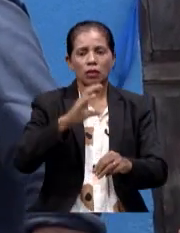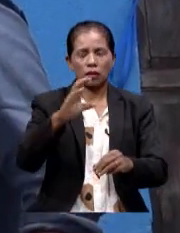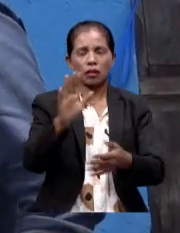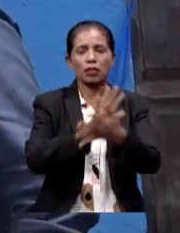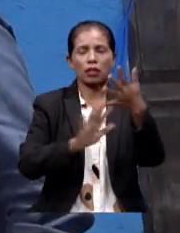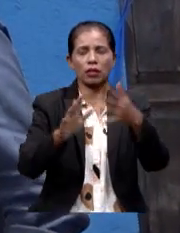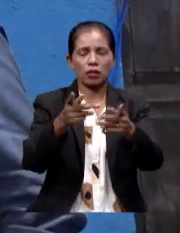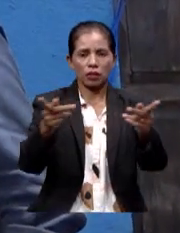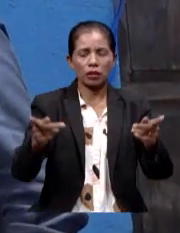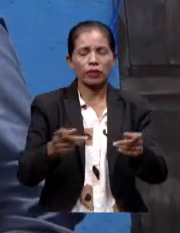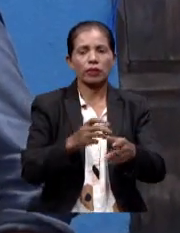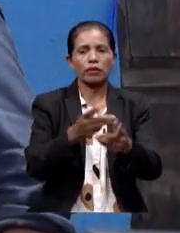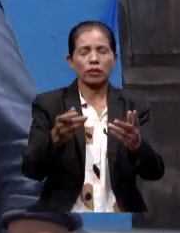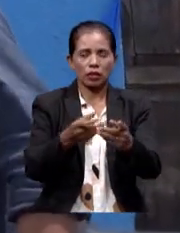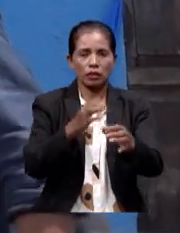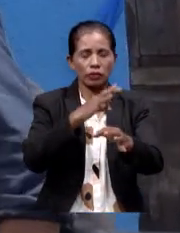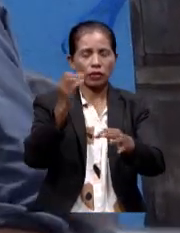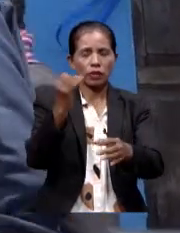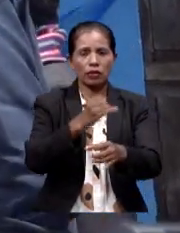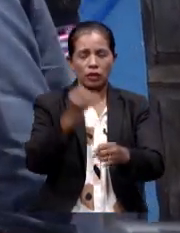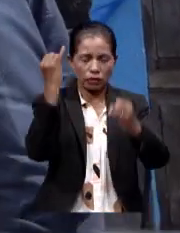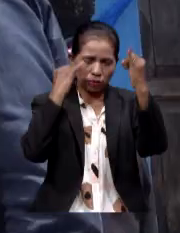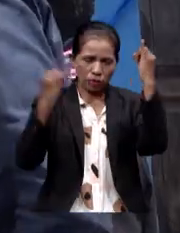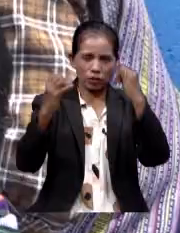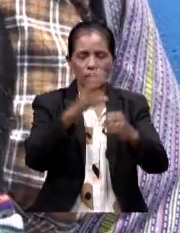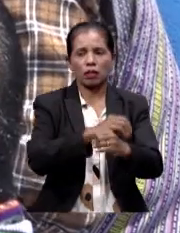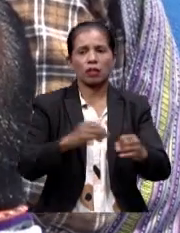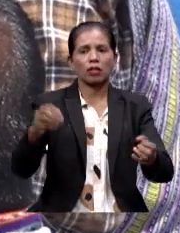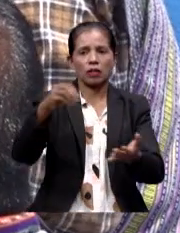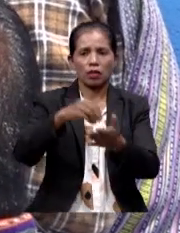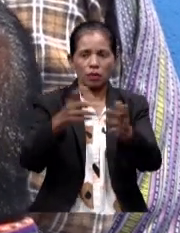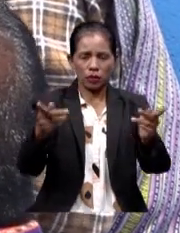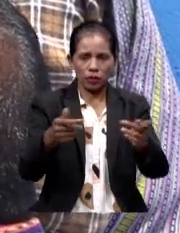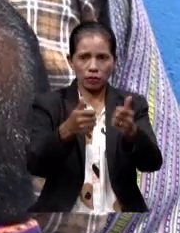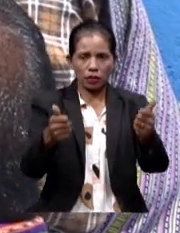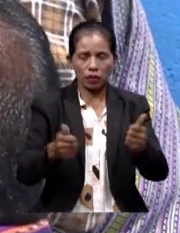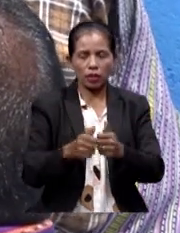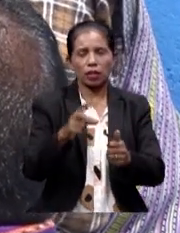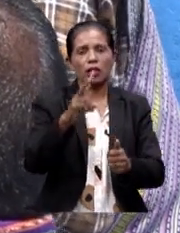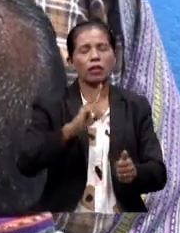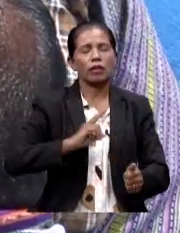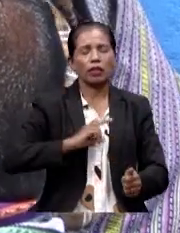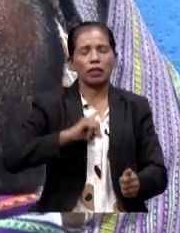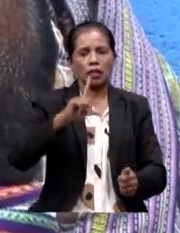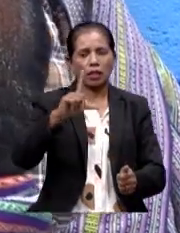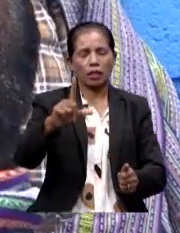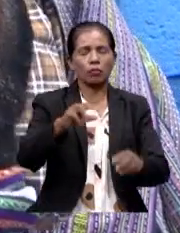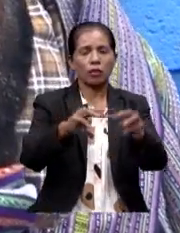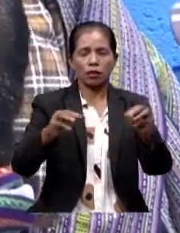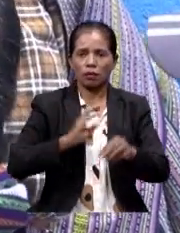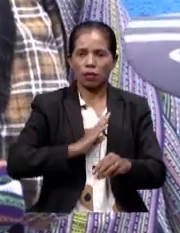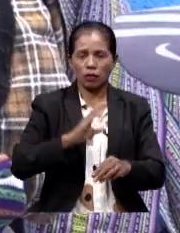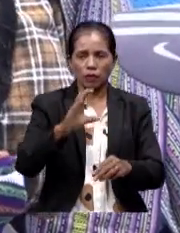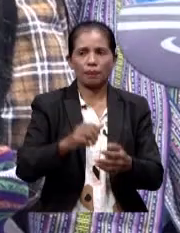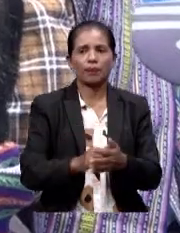inaugura Centro de Informação Suku Wailaha Kasisu, nebe localiza e posto administrativo Venilale, município Bocau. Centro de Informação